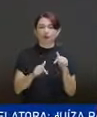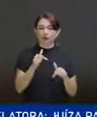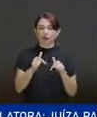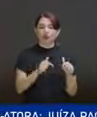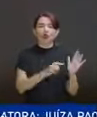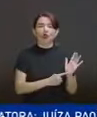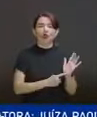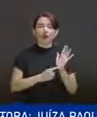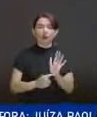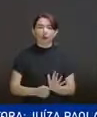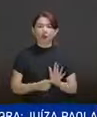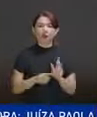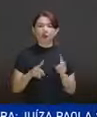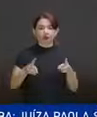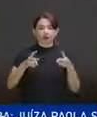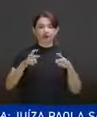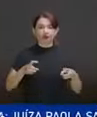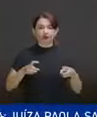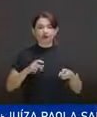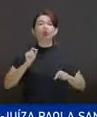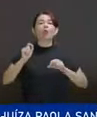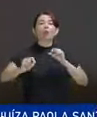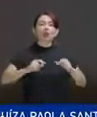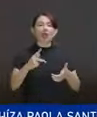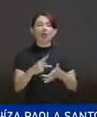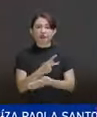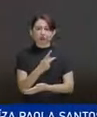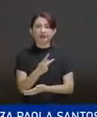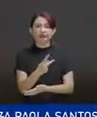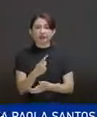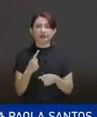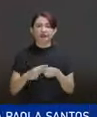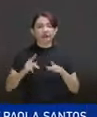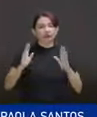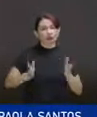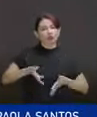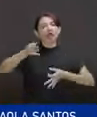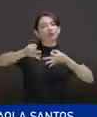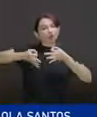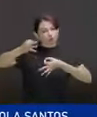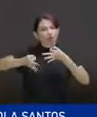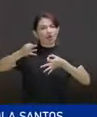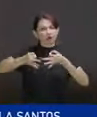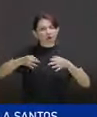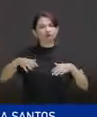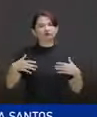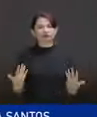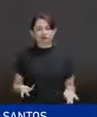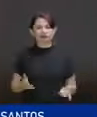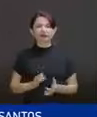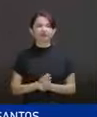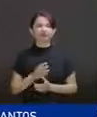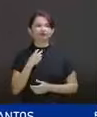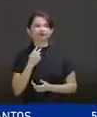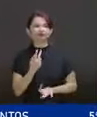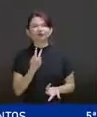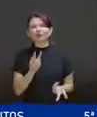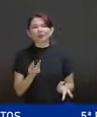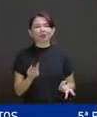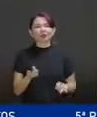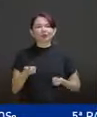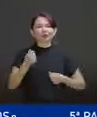que visam ao reconhecimento das condutas, as quais já foram julgadas, de modo que não se poderia